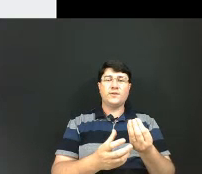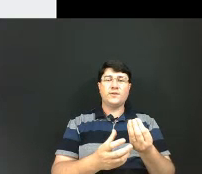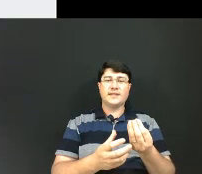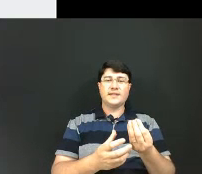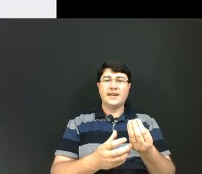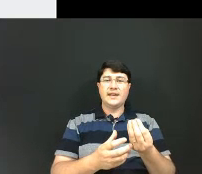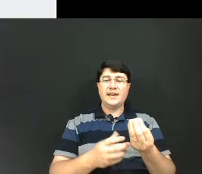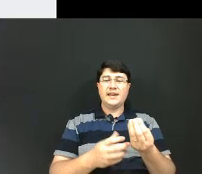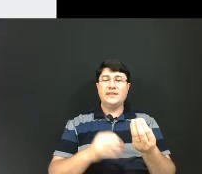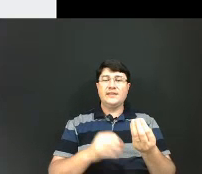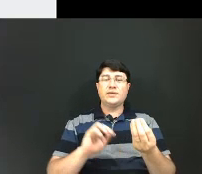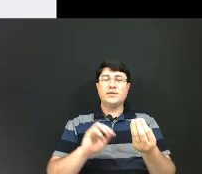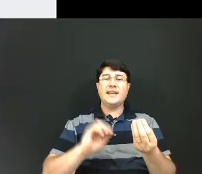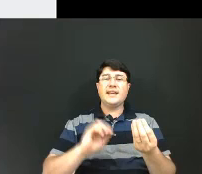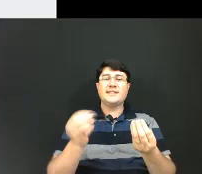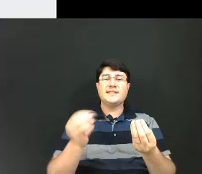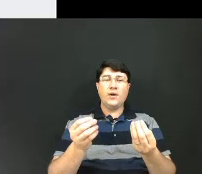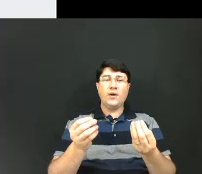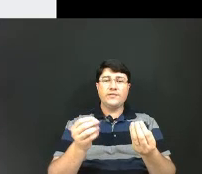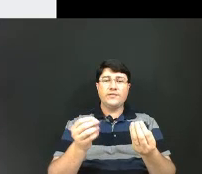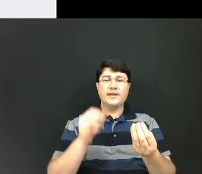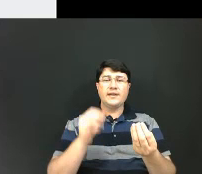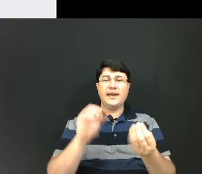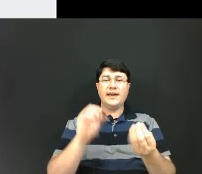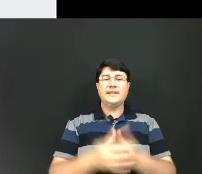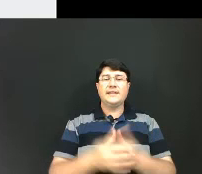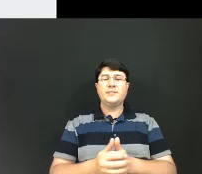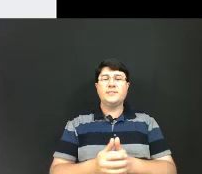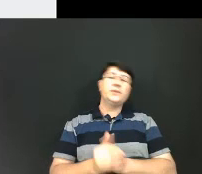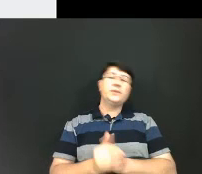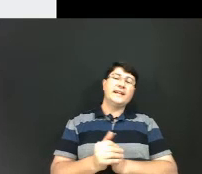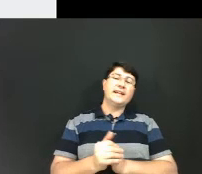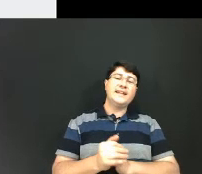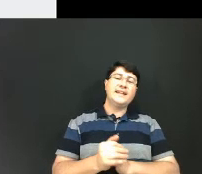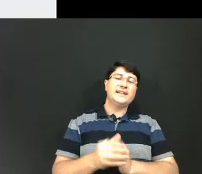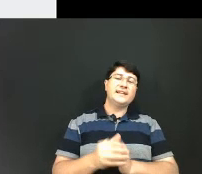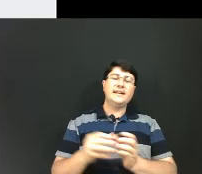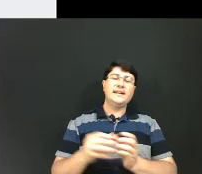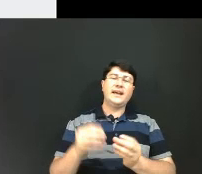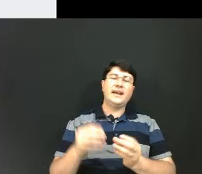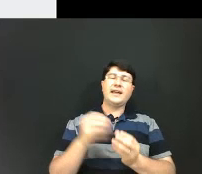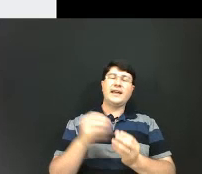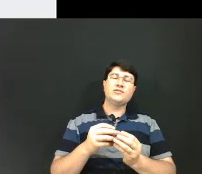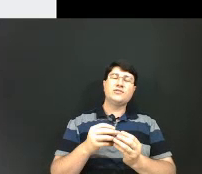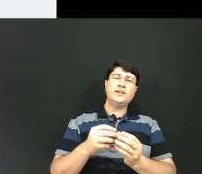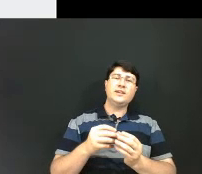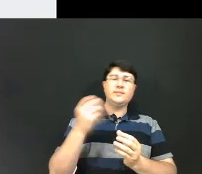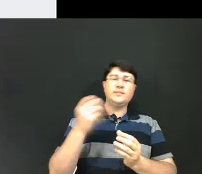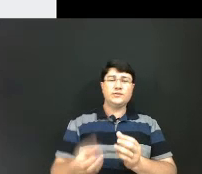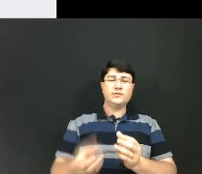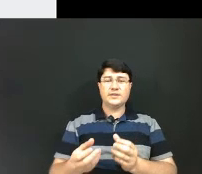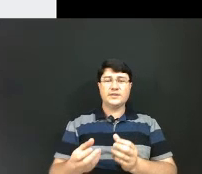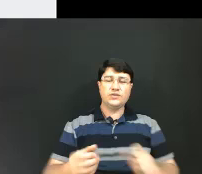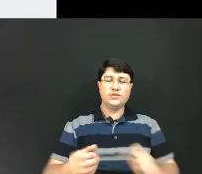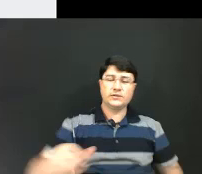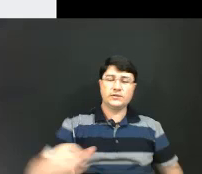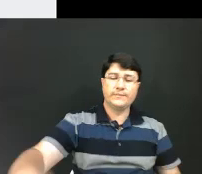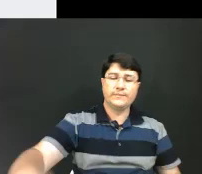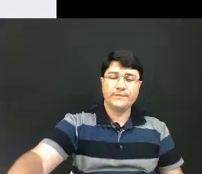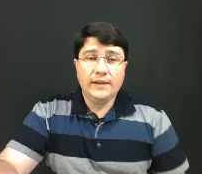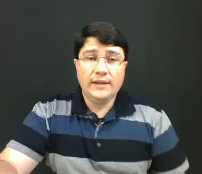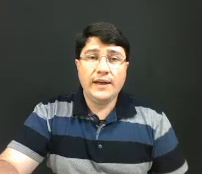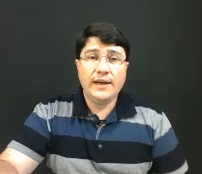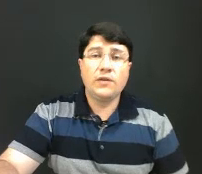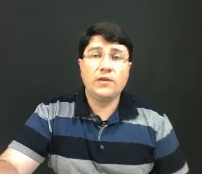pode ser qualquer coisa. E no que ela se move? Entre propriedades dela, né? Ela era de um jeito e passou a ser de